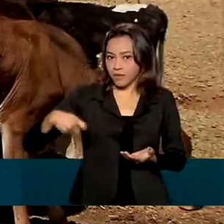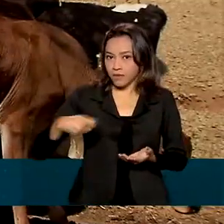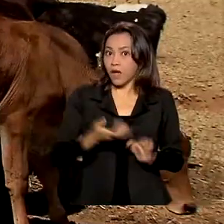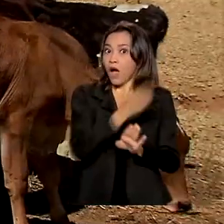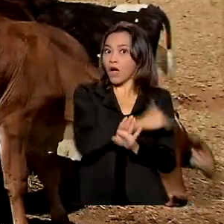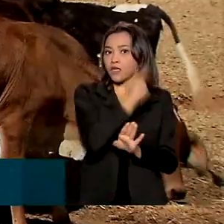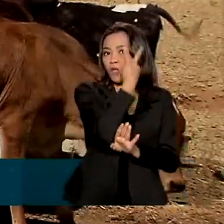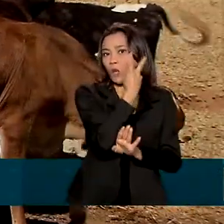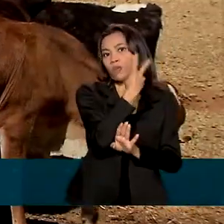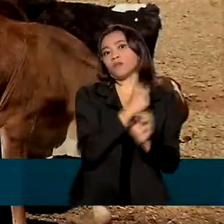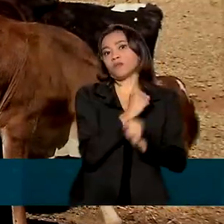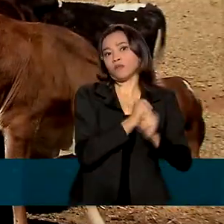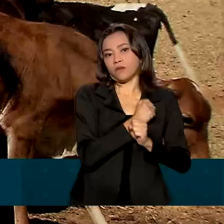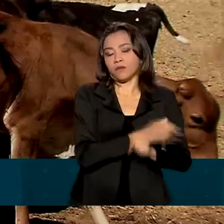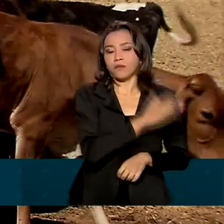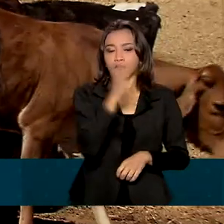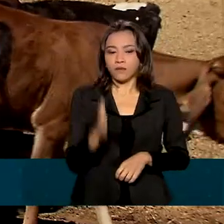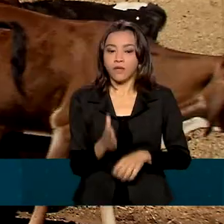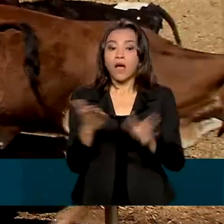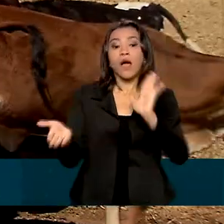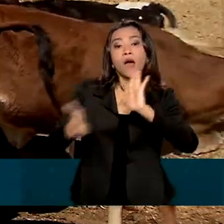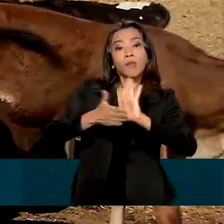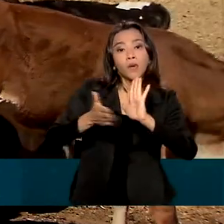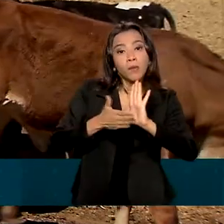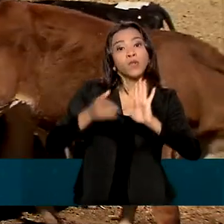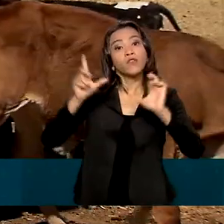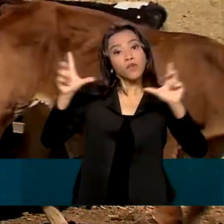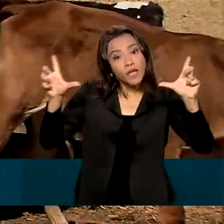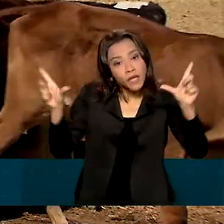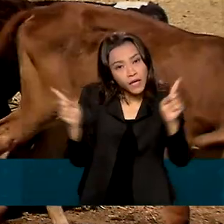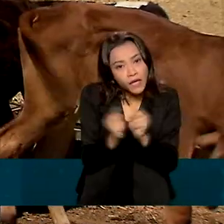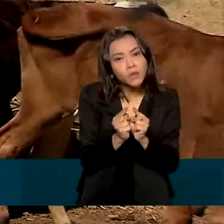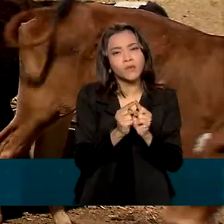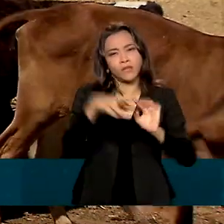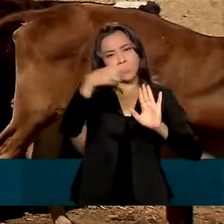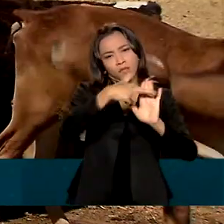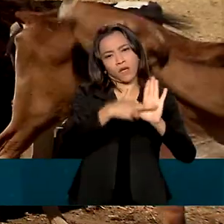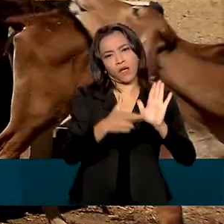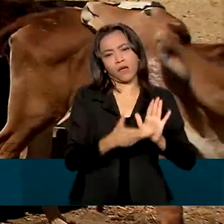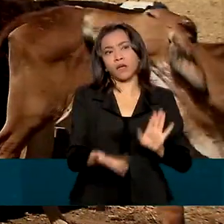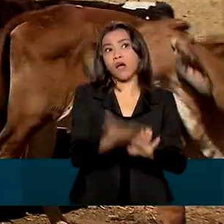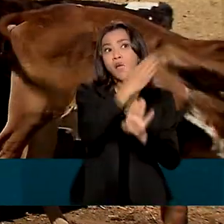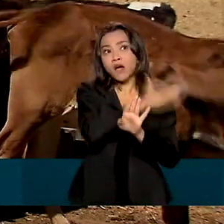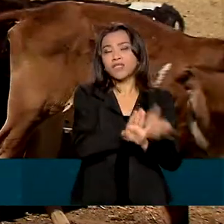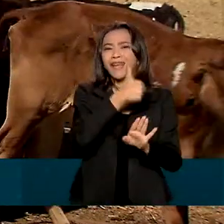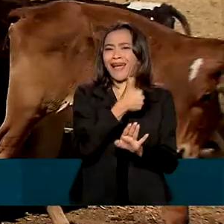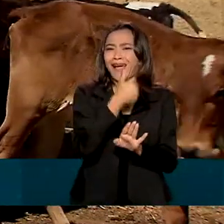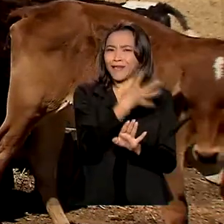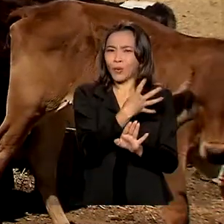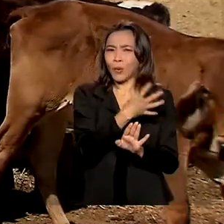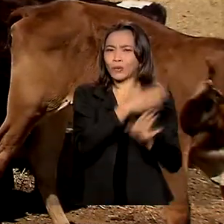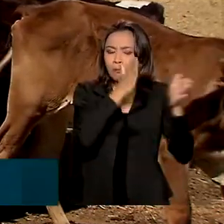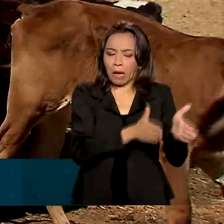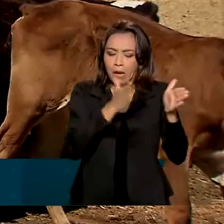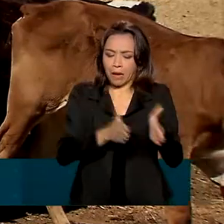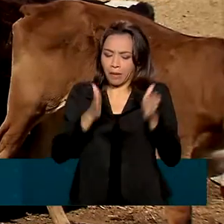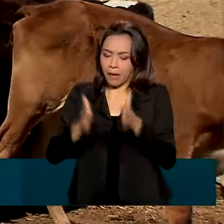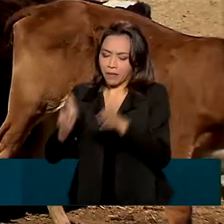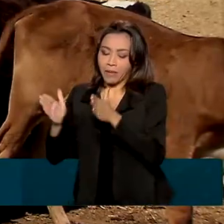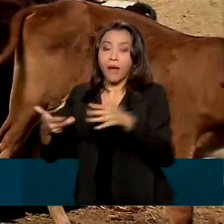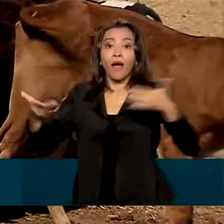tramitação das propostas de financiamento foi simplificado. Antes eram 14 etapas, agora são seis.